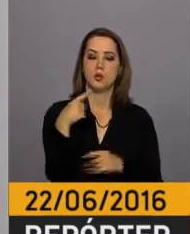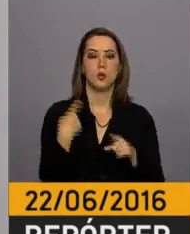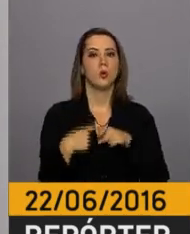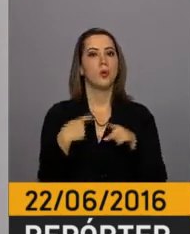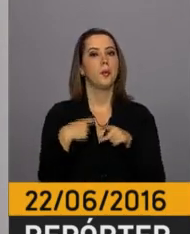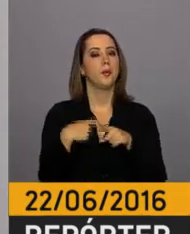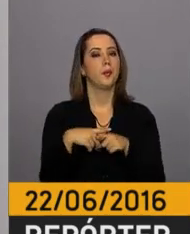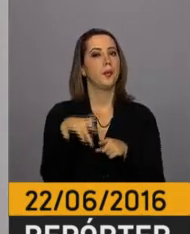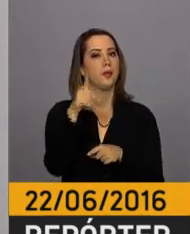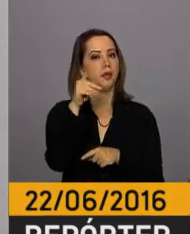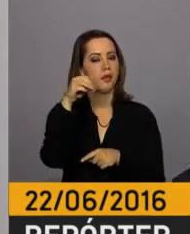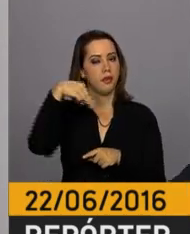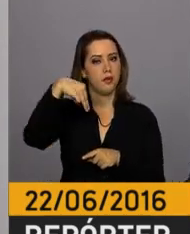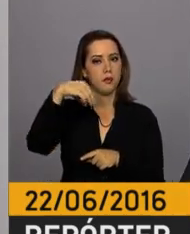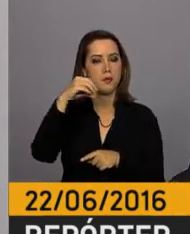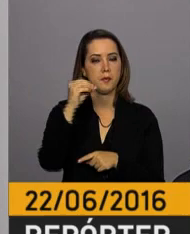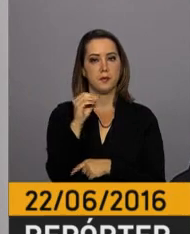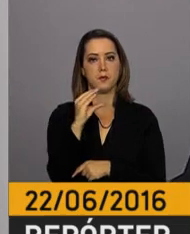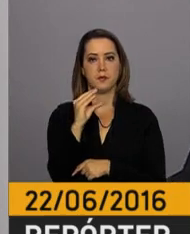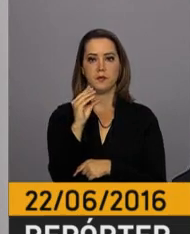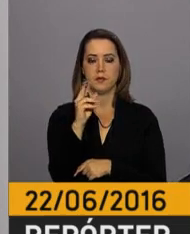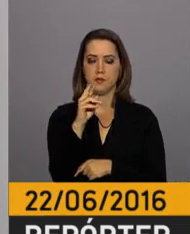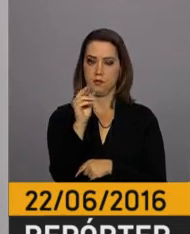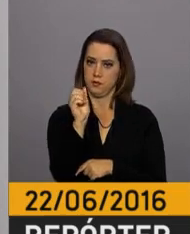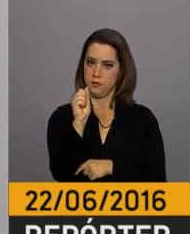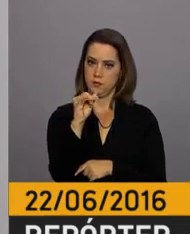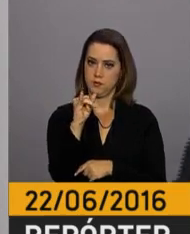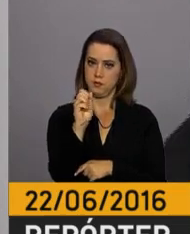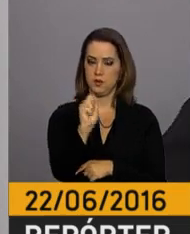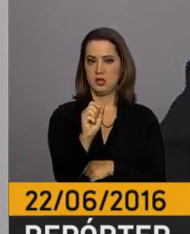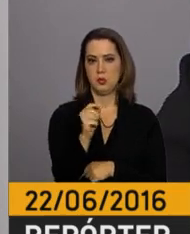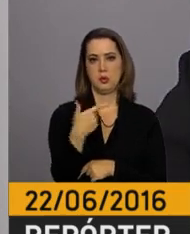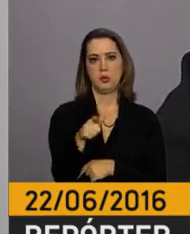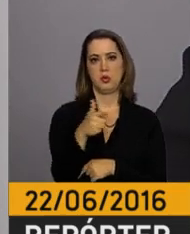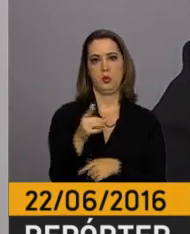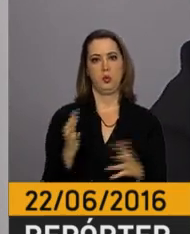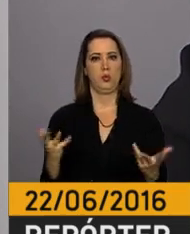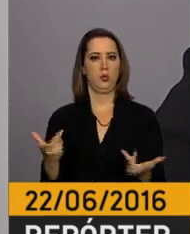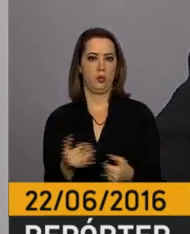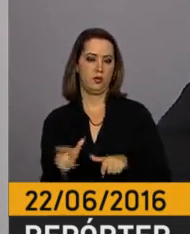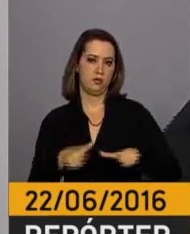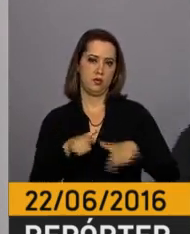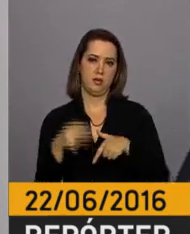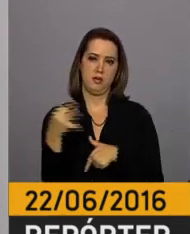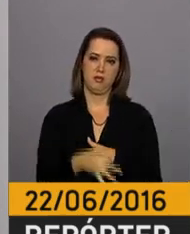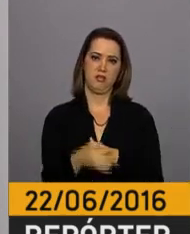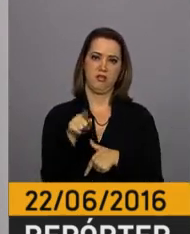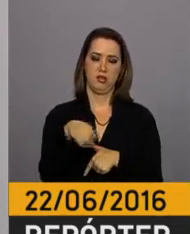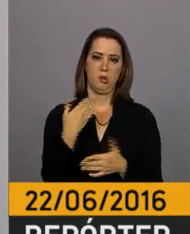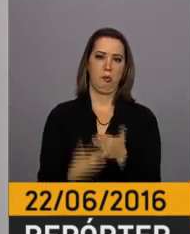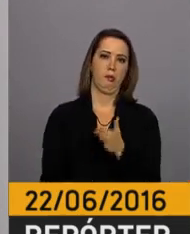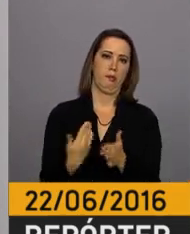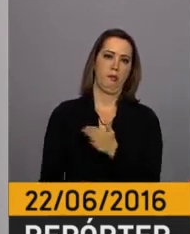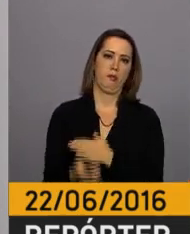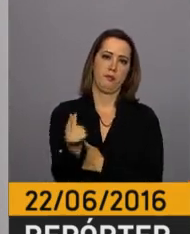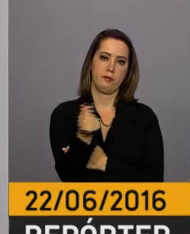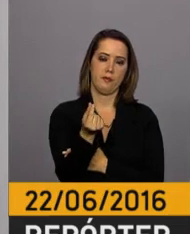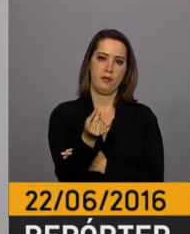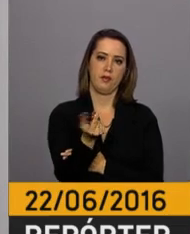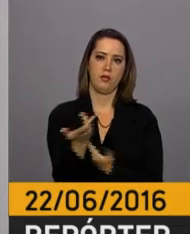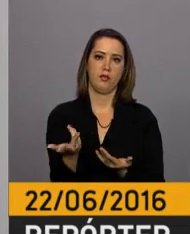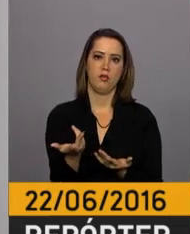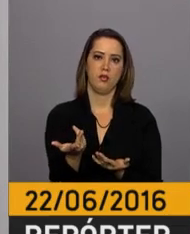sem eficiência é puro desperdício de verba pública dissipação eh da